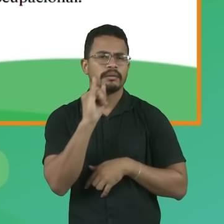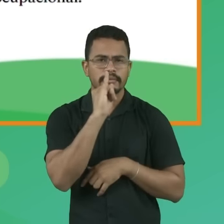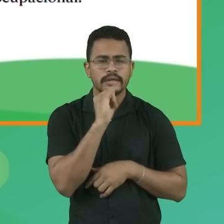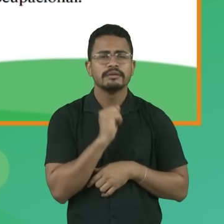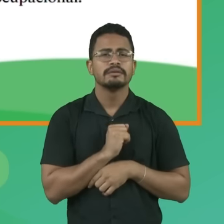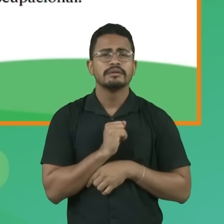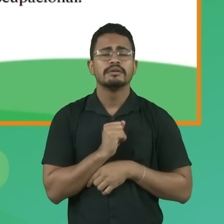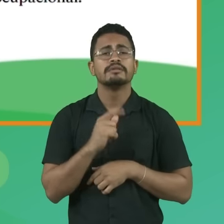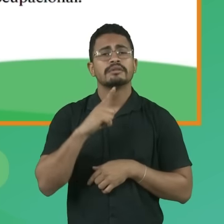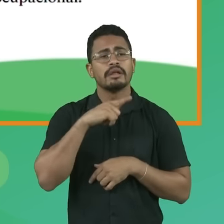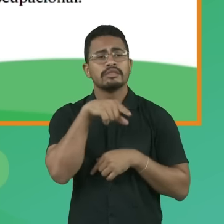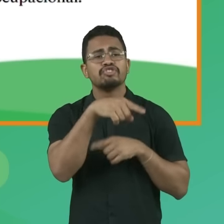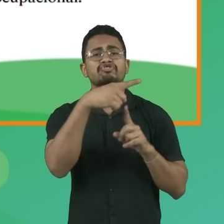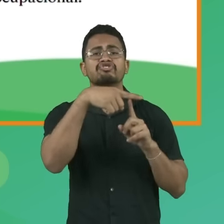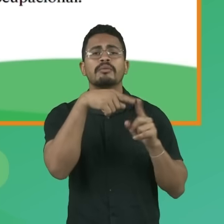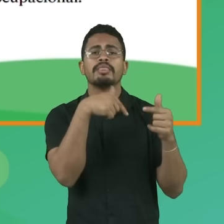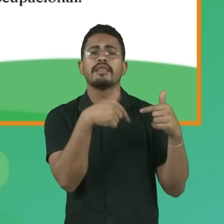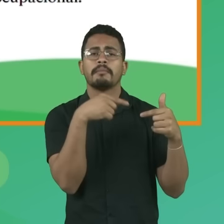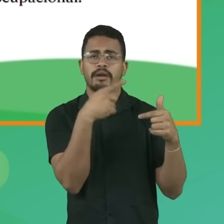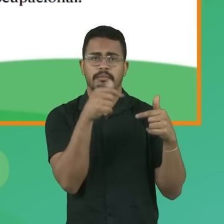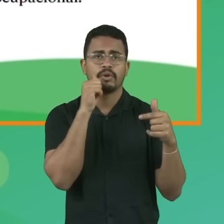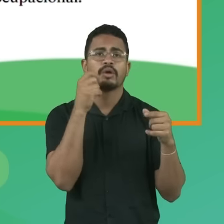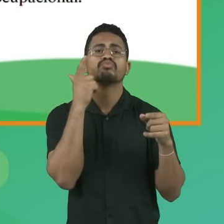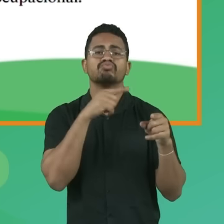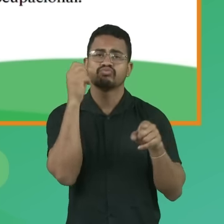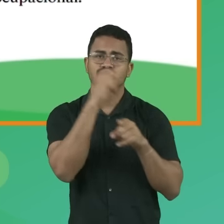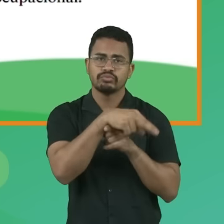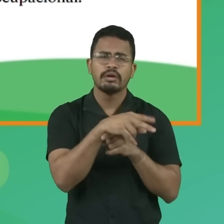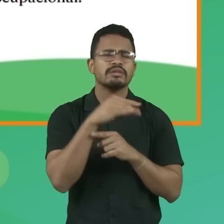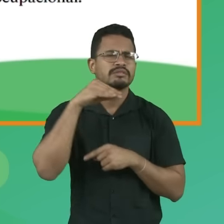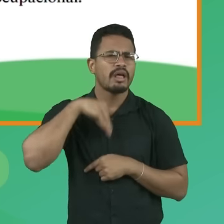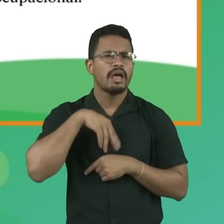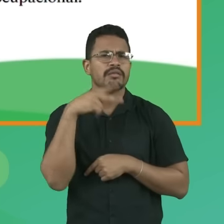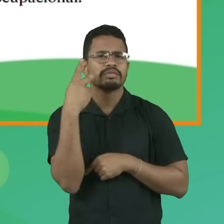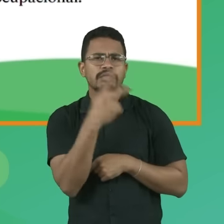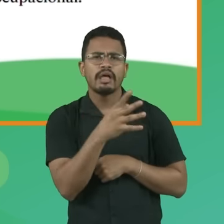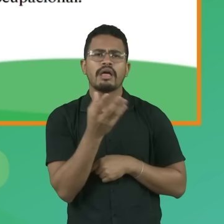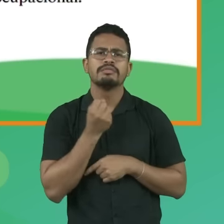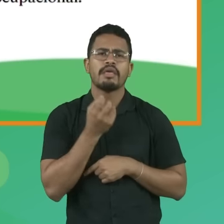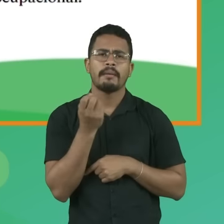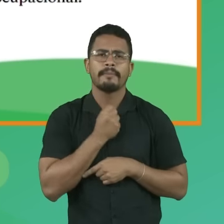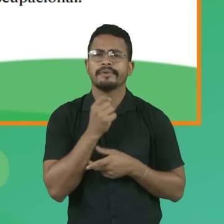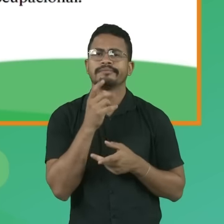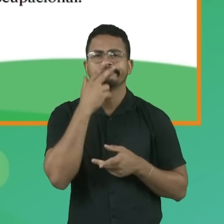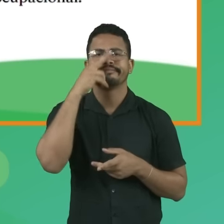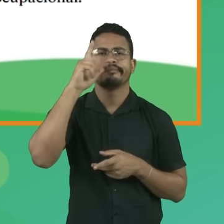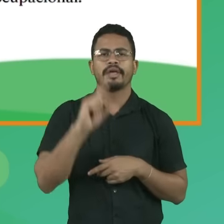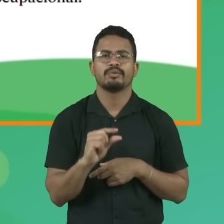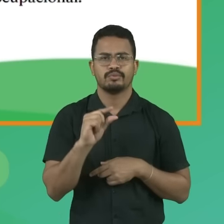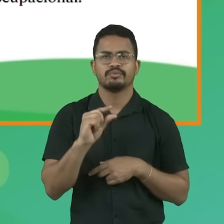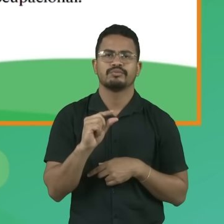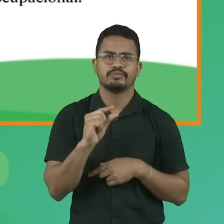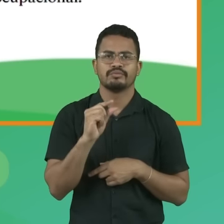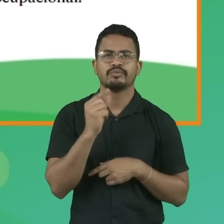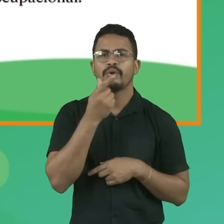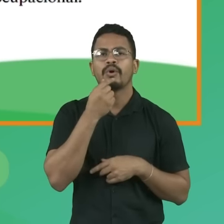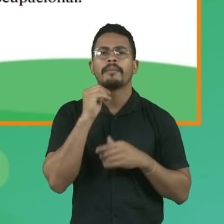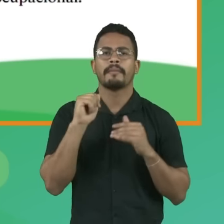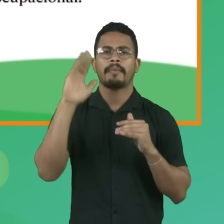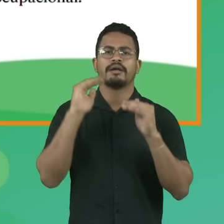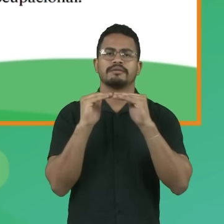os empregos que essas mulheres estão conseguindo, os salários que elas estão recebendo, é bem inferior aos homens, né?